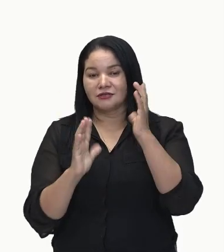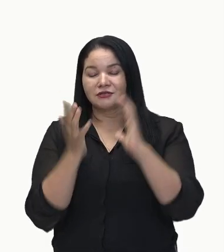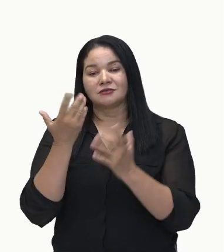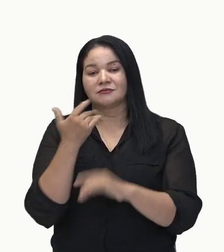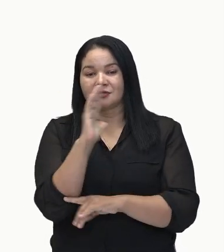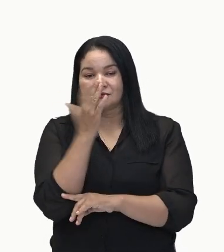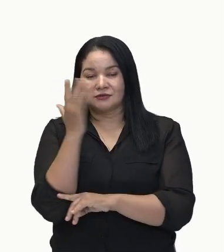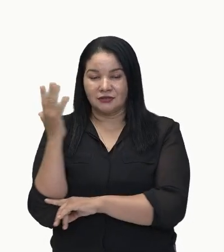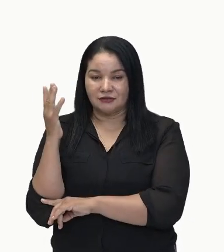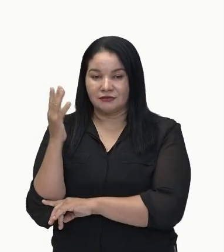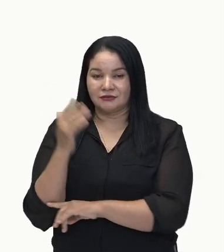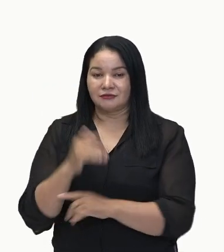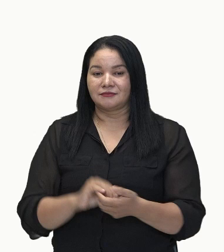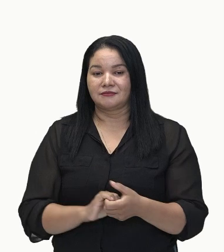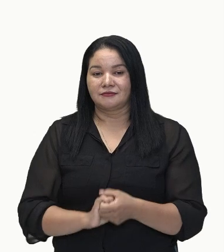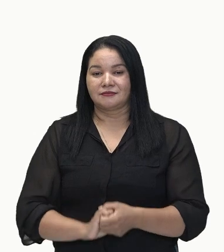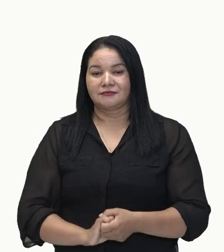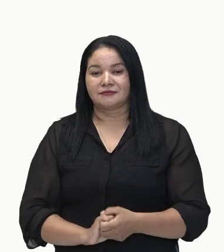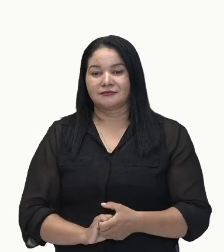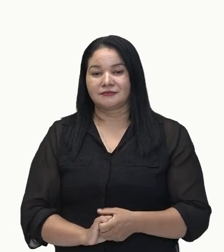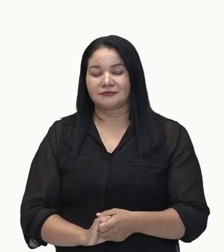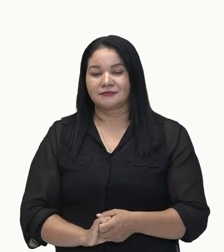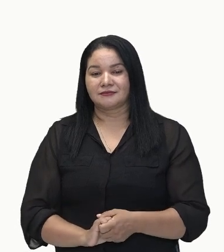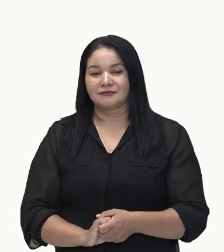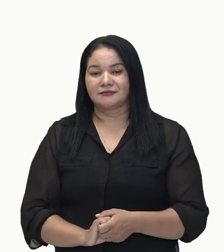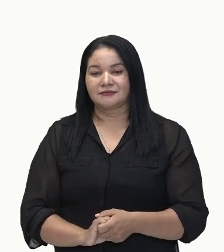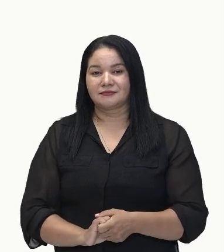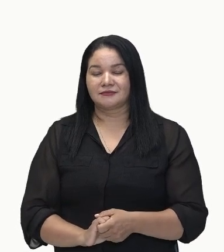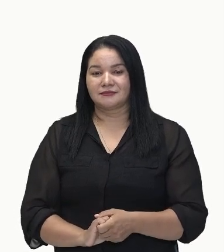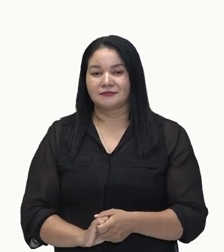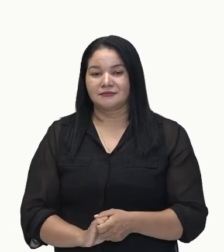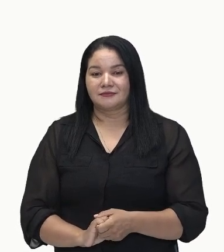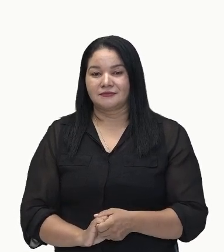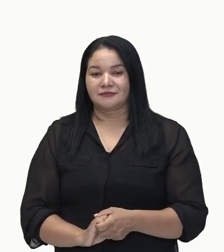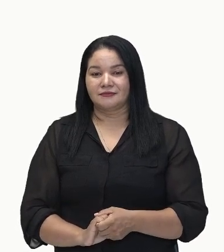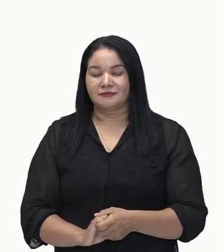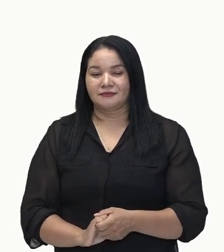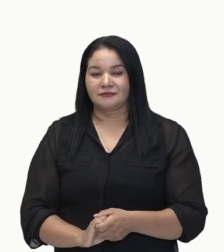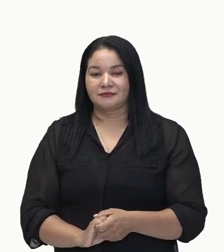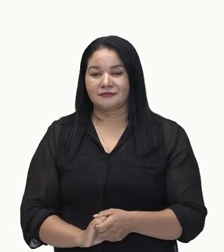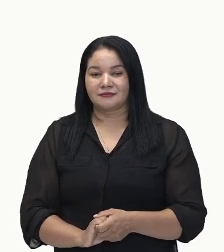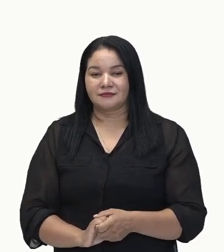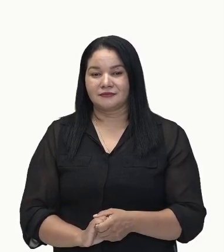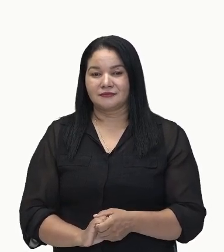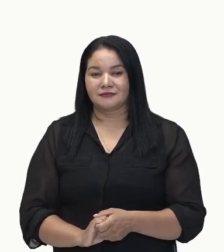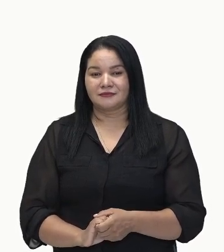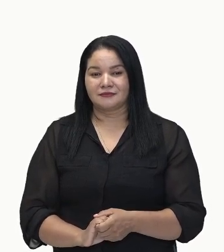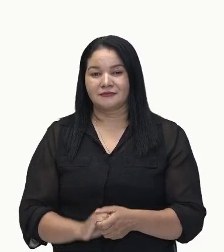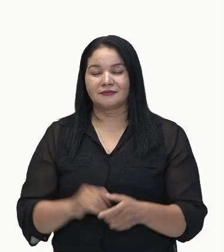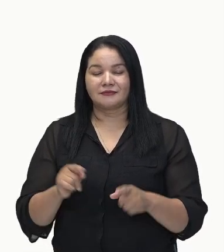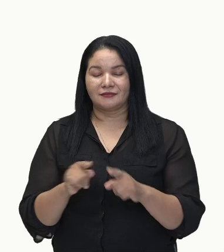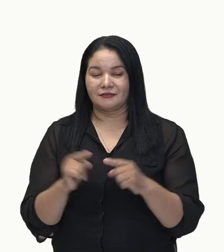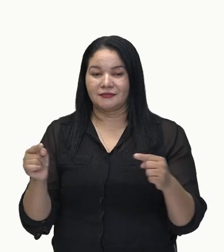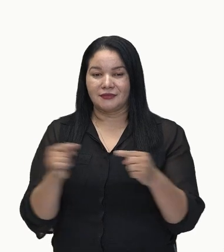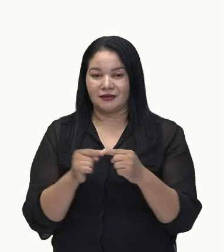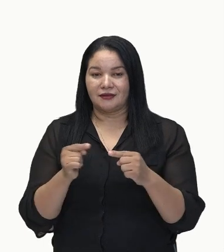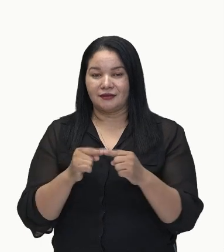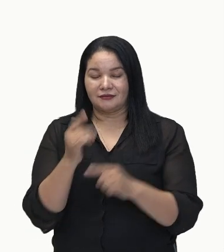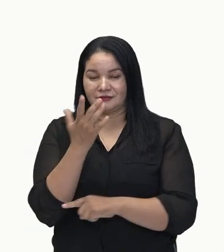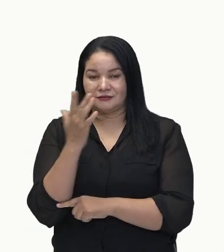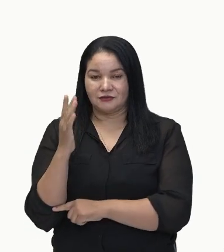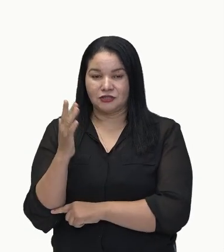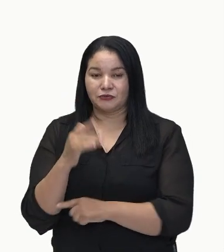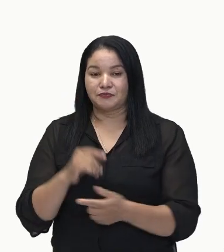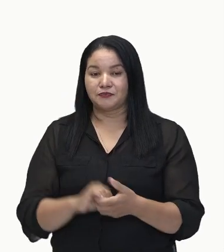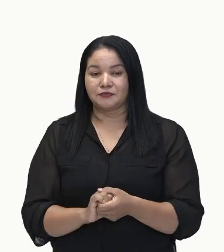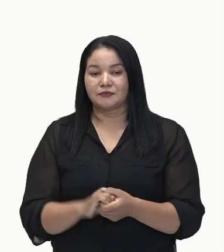amanheceu, anoiteceu, choveu, nevou, ventou, trovejou. São verbos, fenômenos da natureza. E verbo haver,